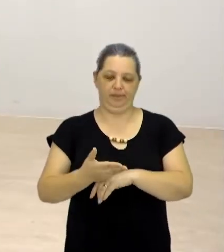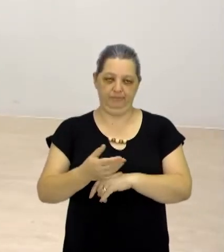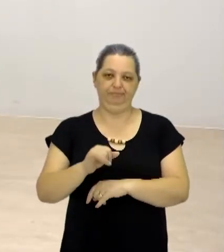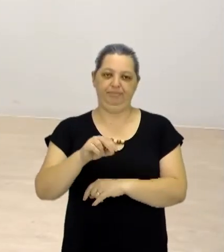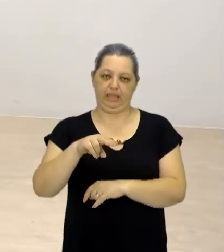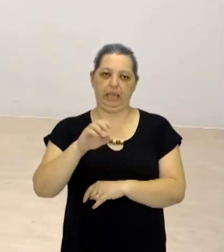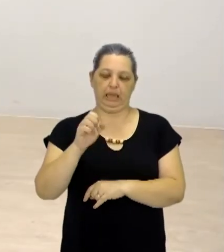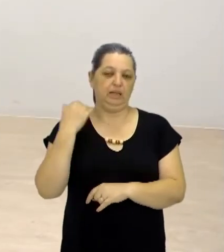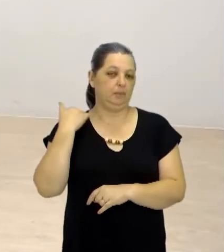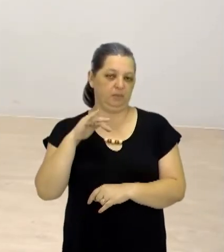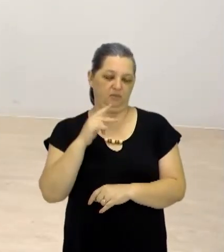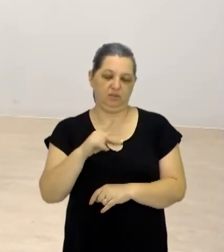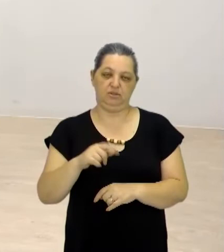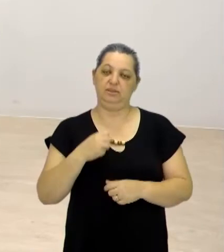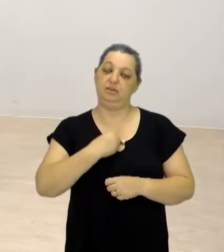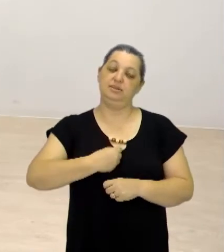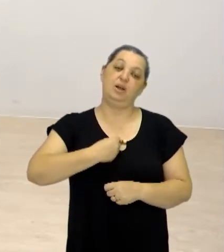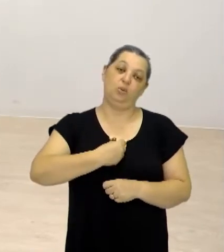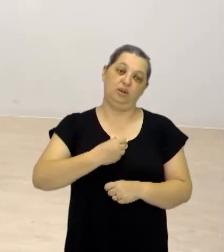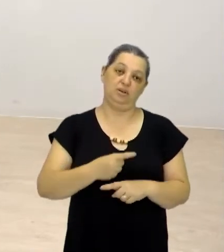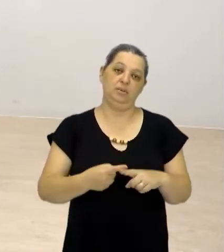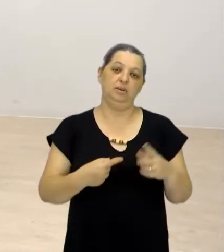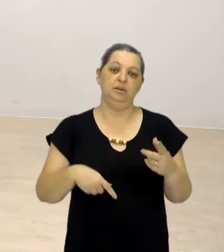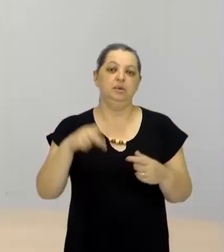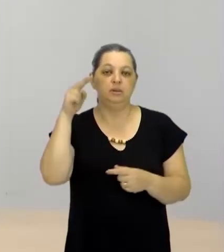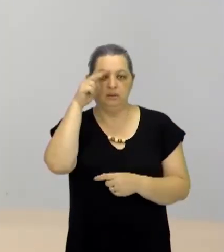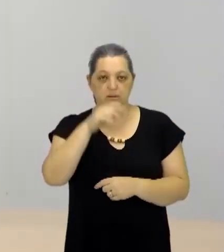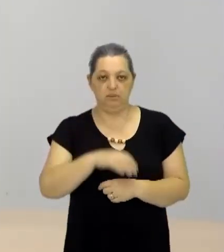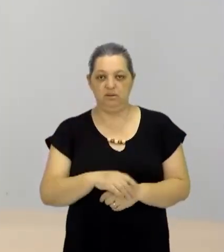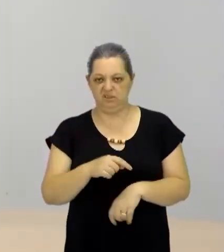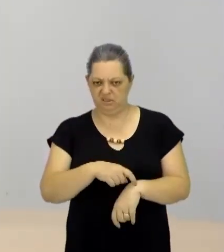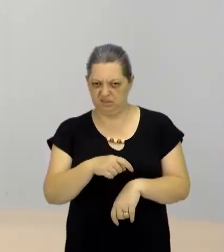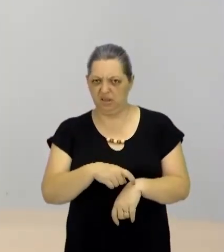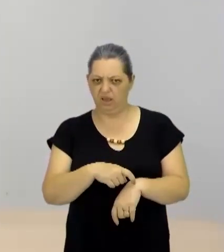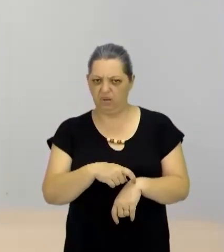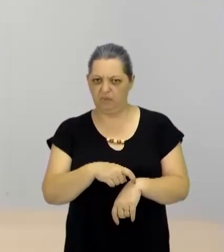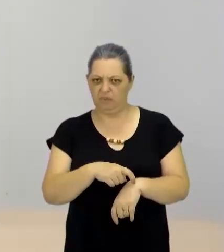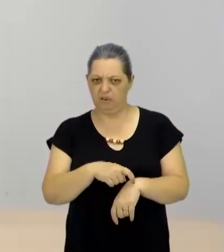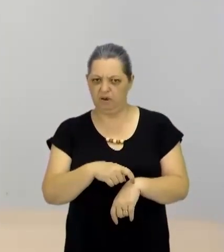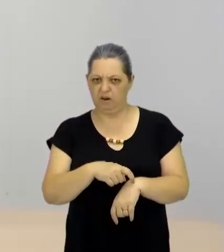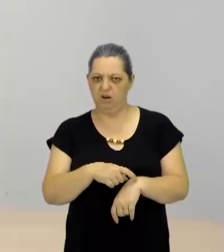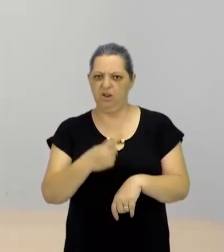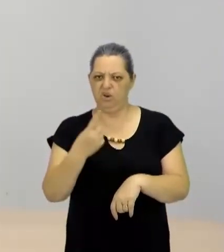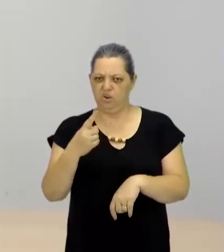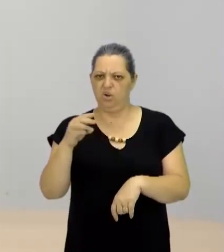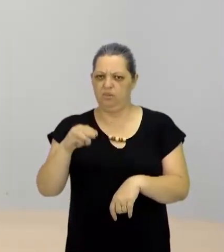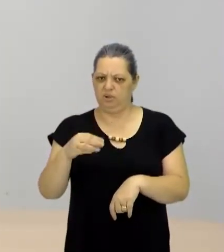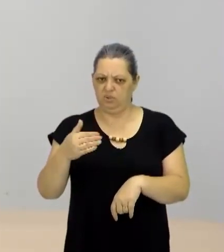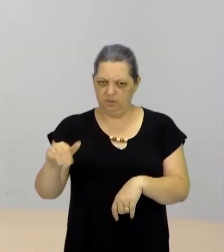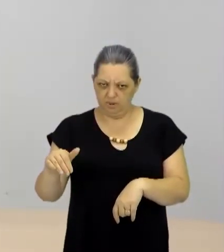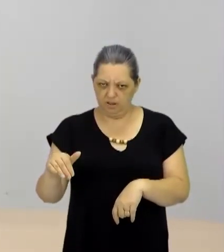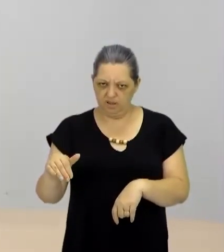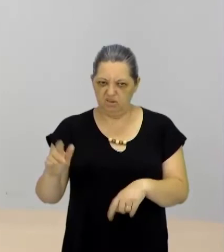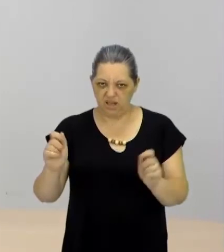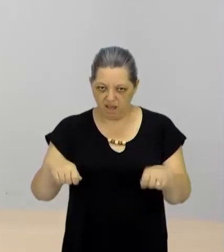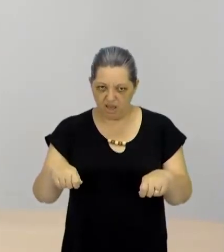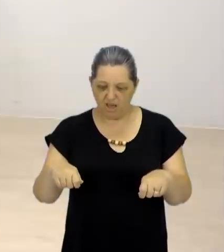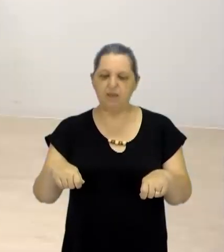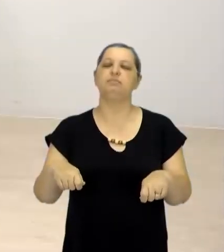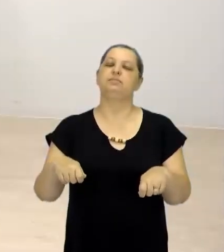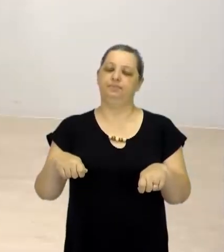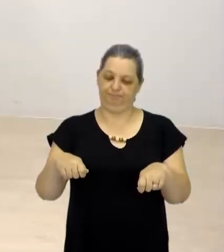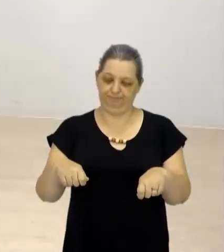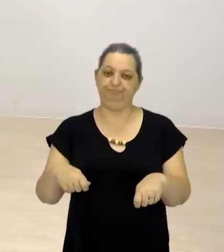saudade dela. Tá com saudade, professora, né? Viviane, quanto tempo para fazer essa conta? A gente tá com pouco tempo, mas 1 minuto e meio eu acho que dá. Tá bom, então 1 minuto e meio, quero a